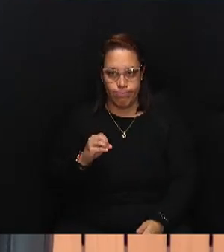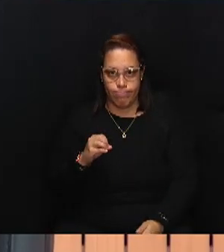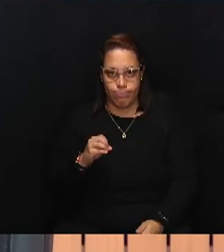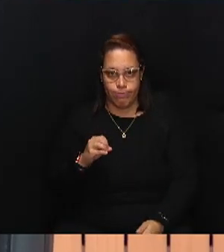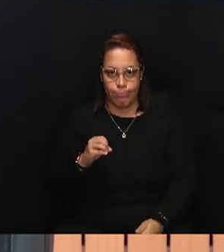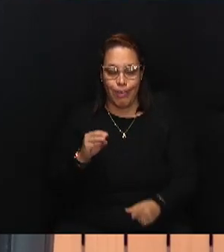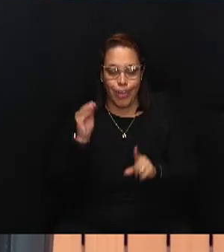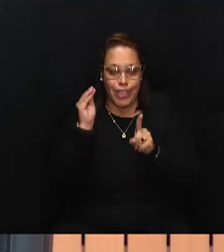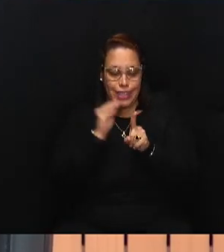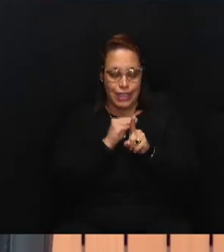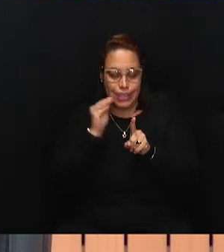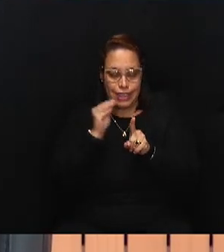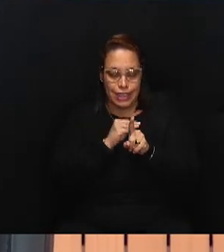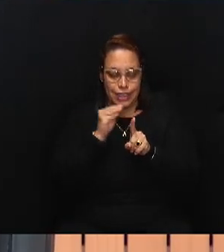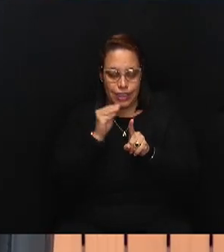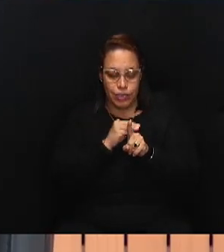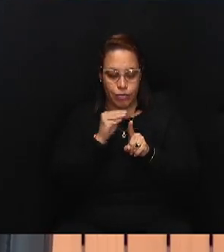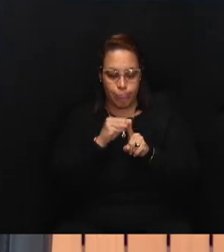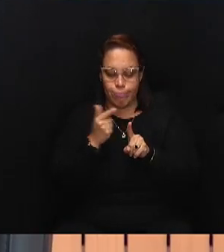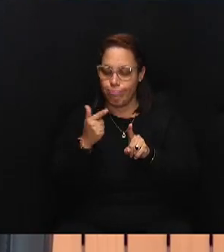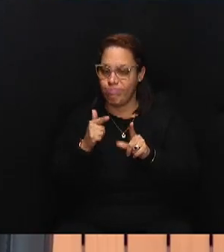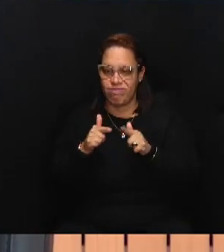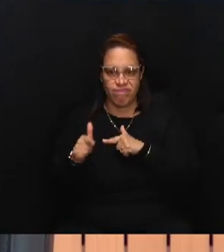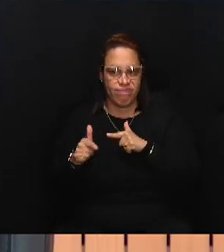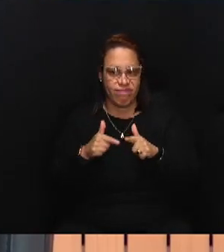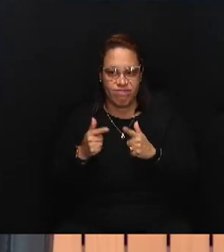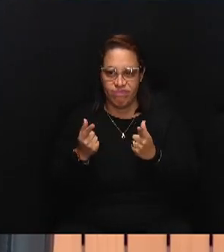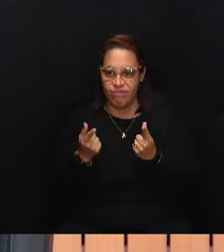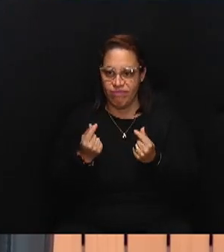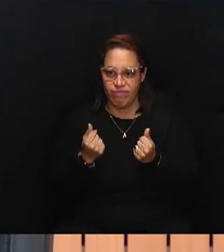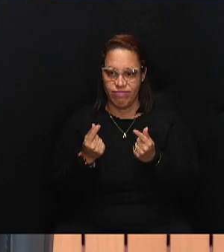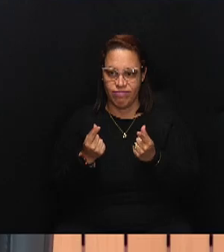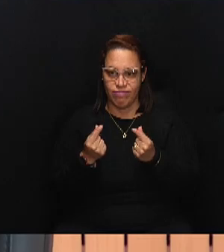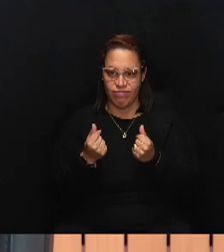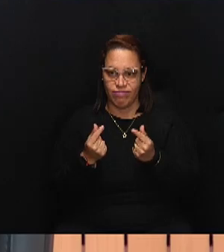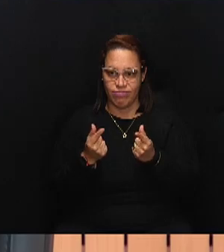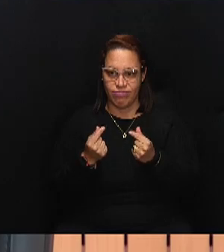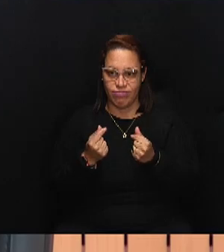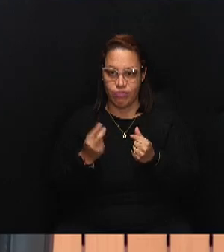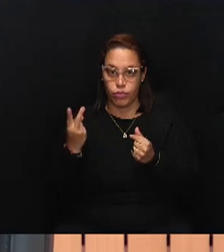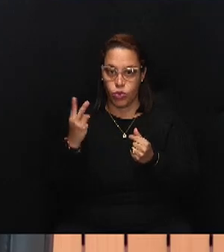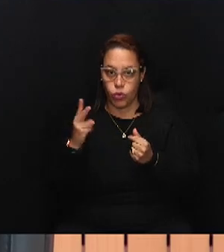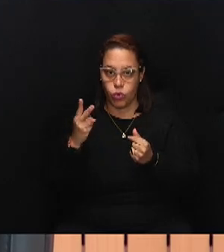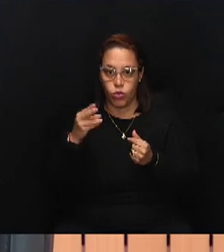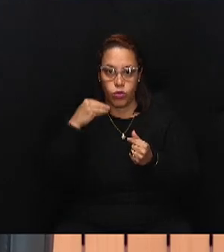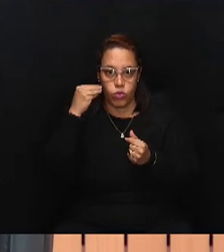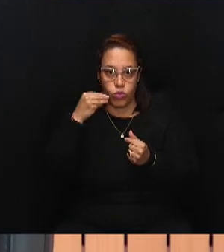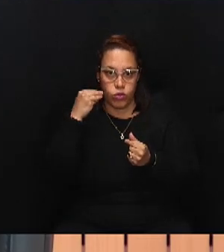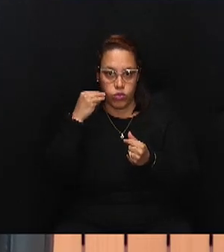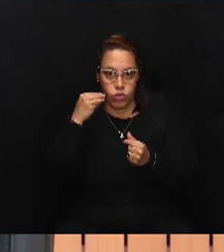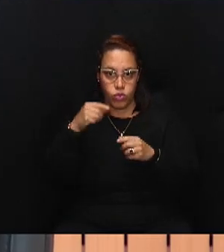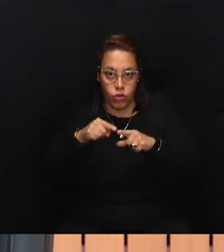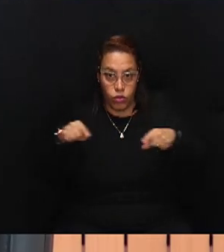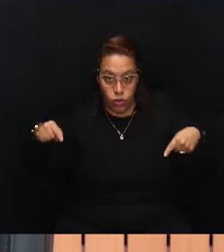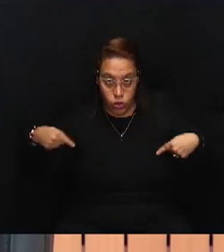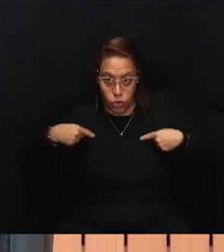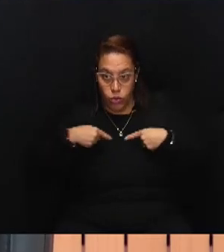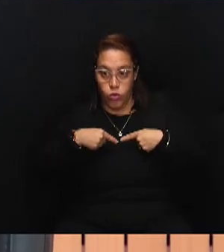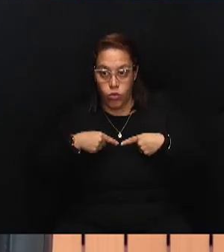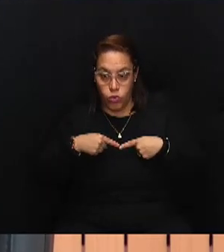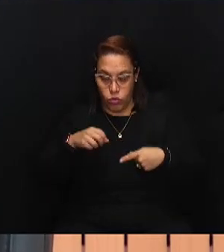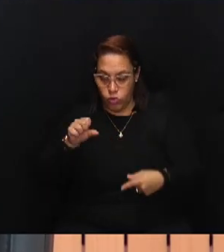muito vulnerável. Você não tem emprego, não tem renda. Eu tenho tido duas experiências. Eu estou na cozinha do São Marcos,